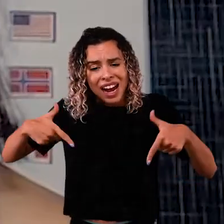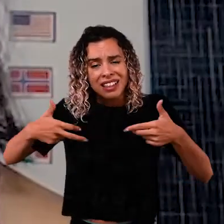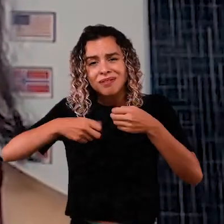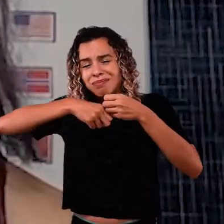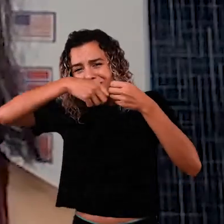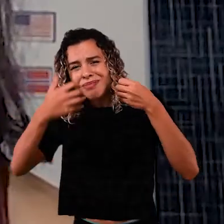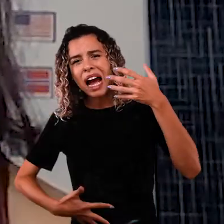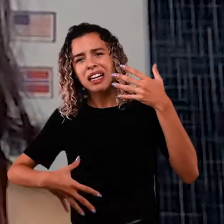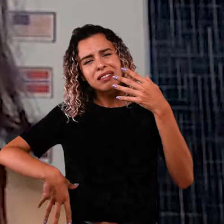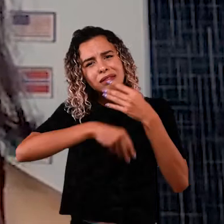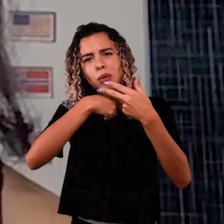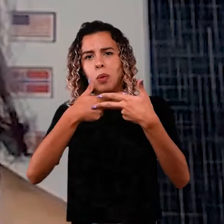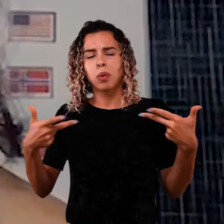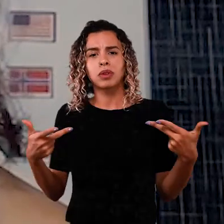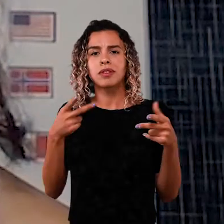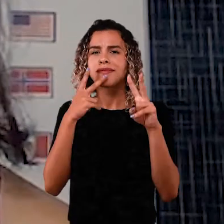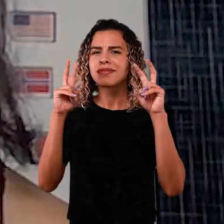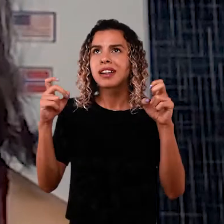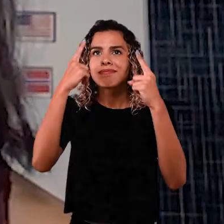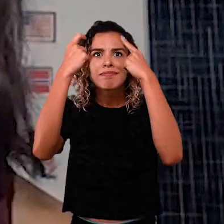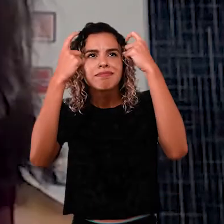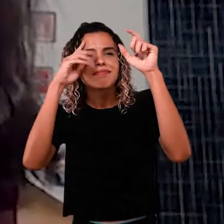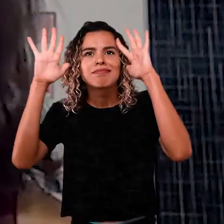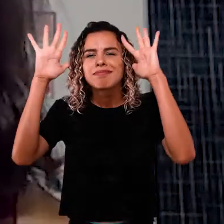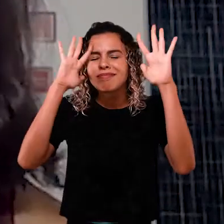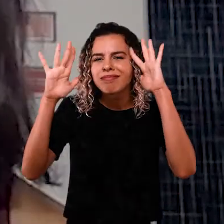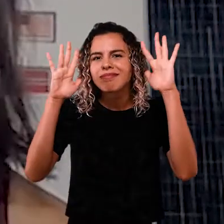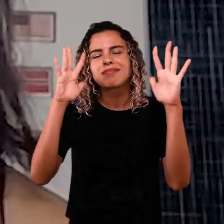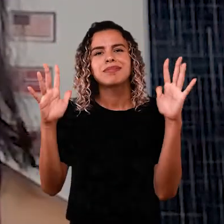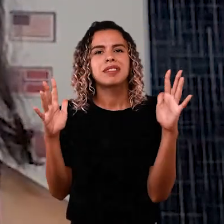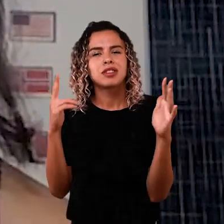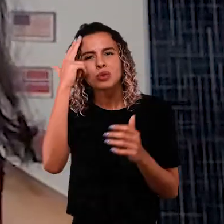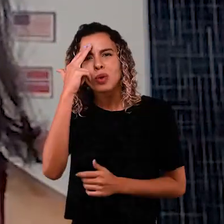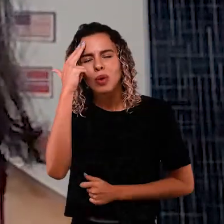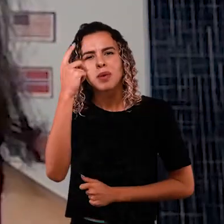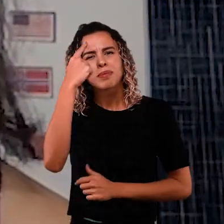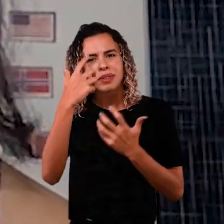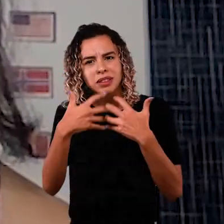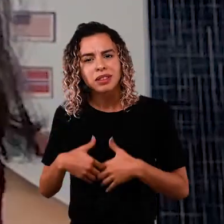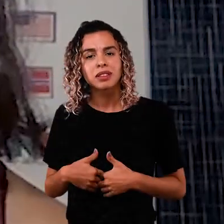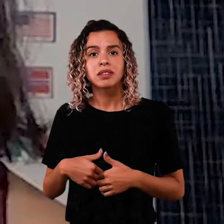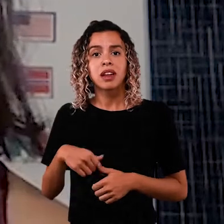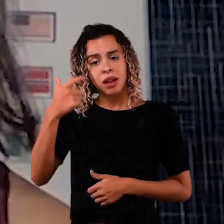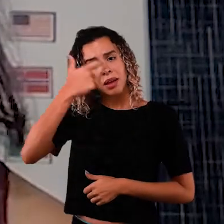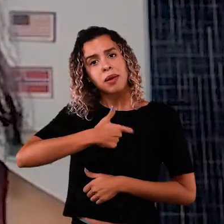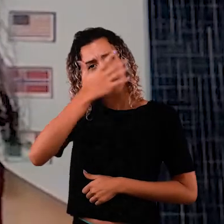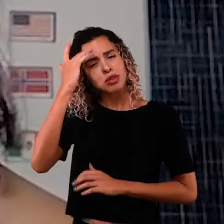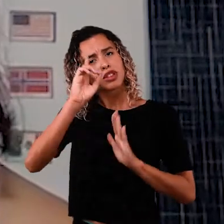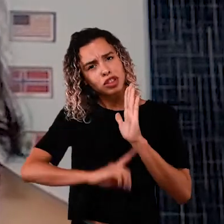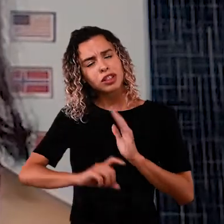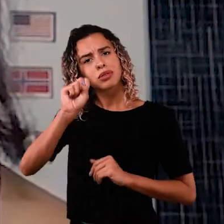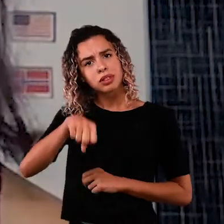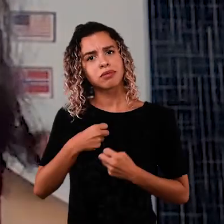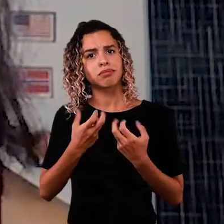humano tem um diferencial, que é falar de ideias, de sonhos, pensamentos, e a pessoa tem o